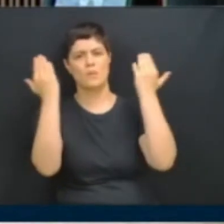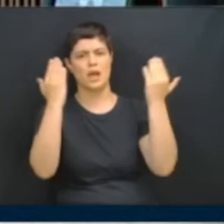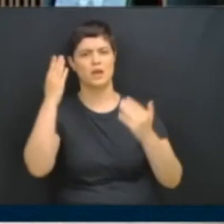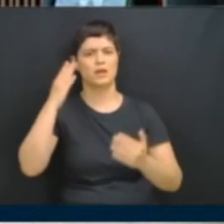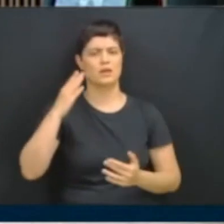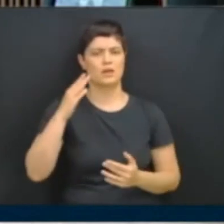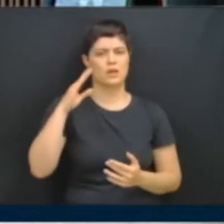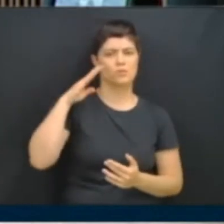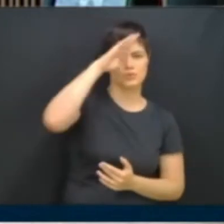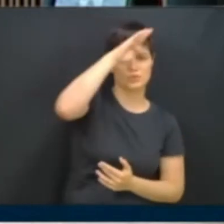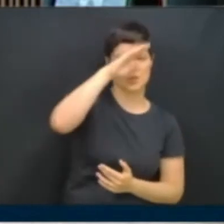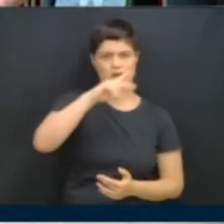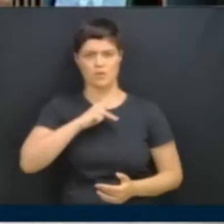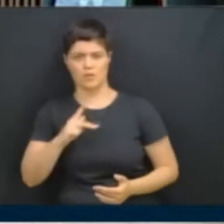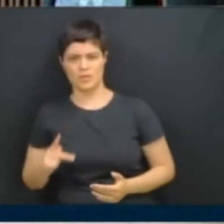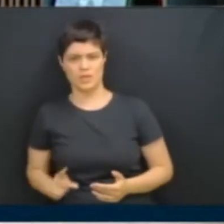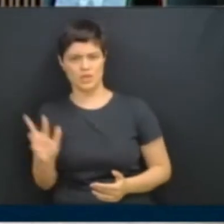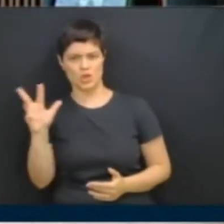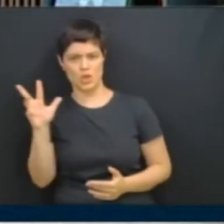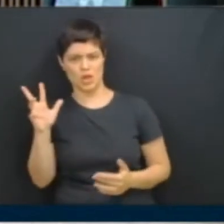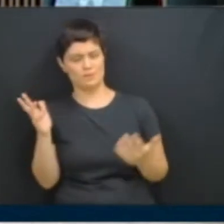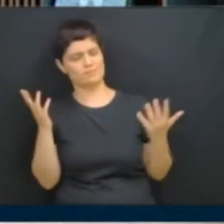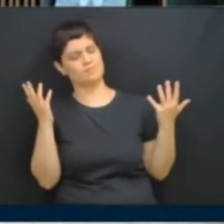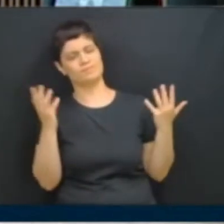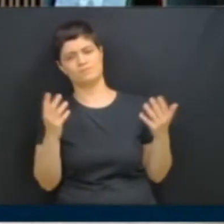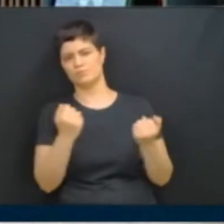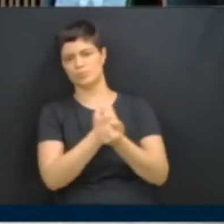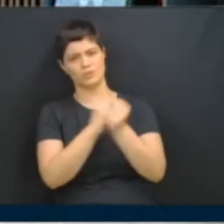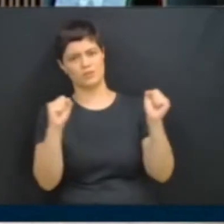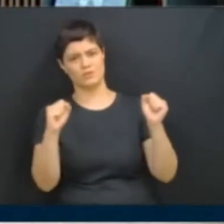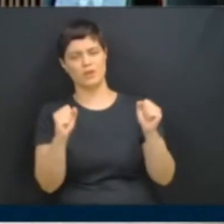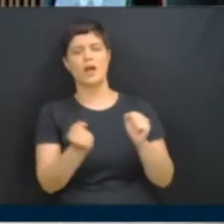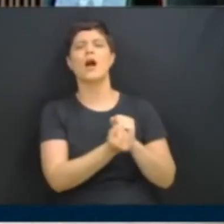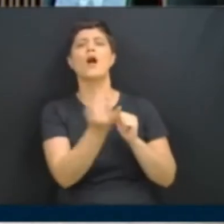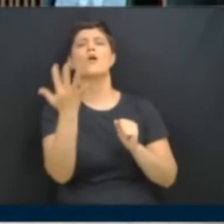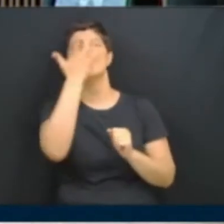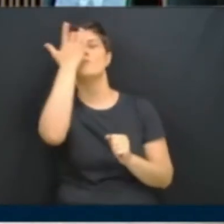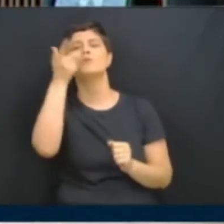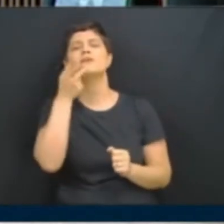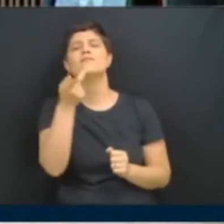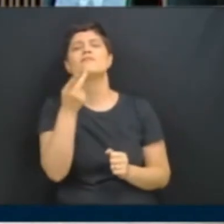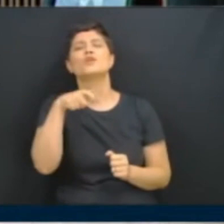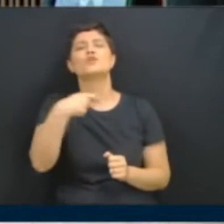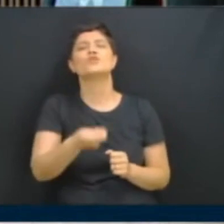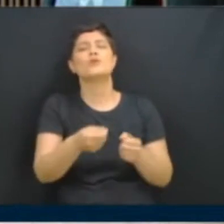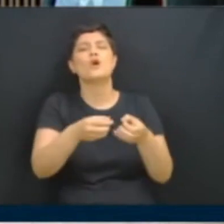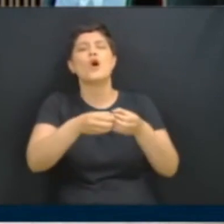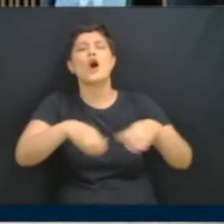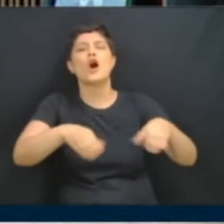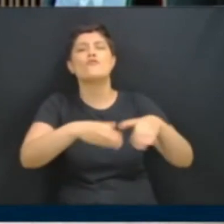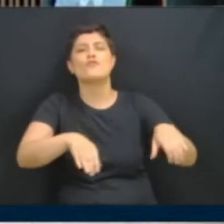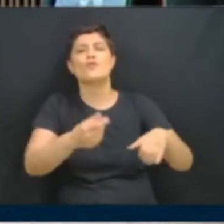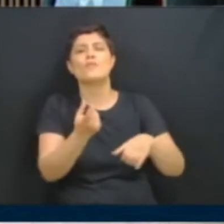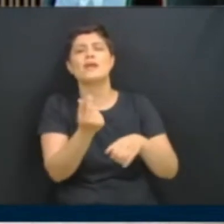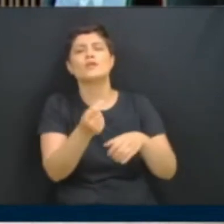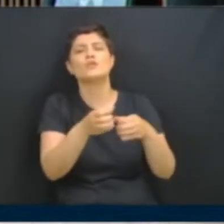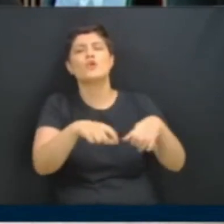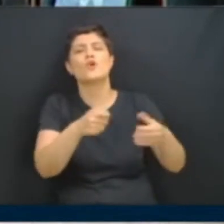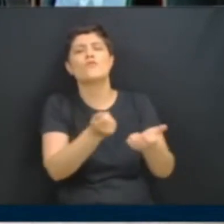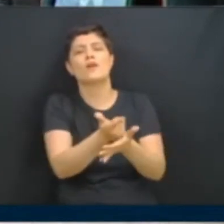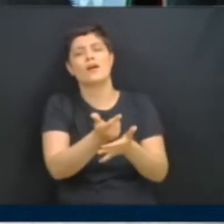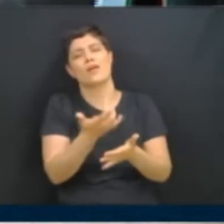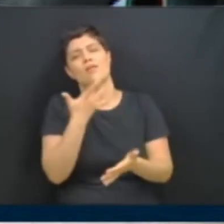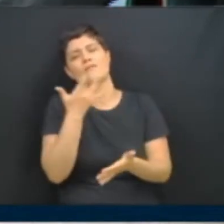passado. O preço do ovo, que usaram aqui como exemplo hoje, é facinho de calcular. Quando